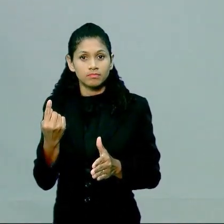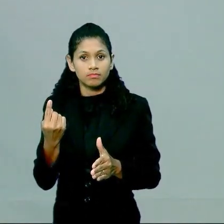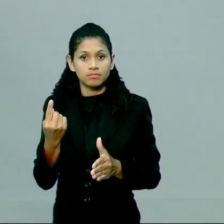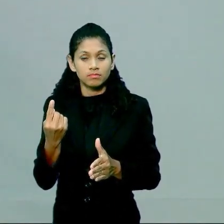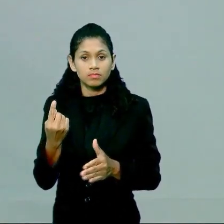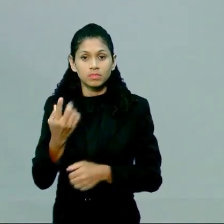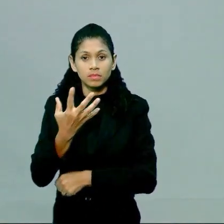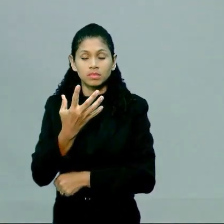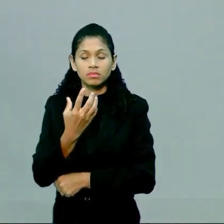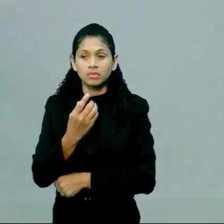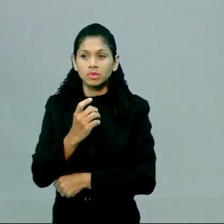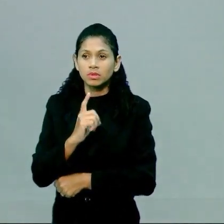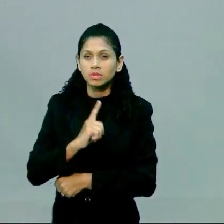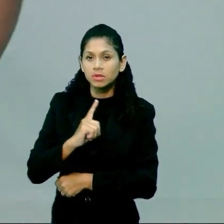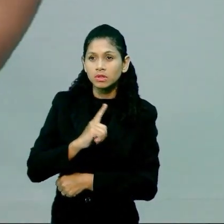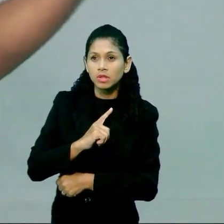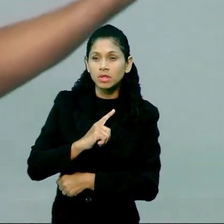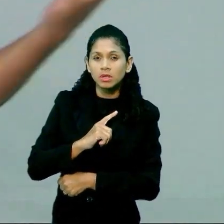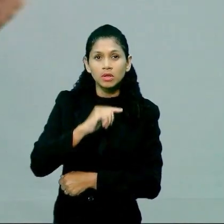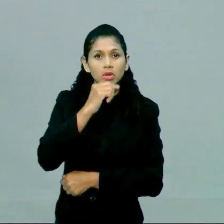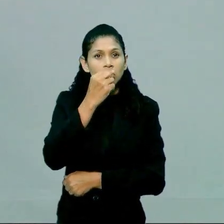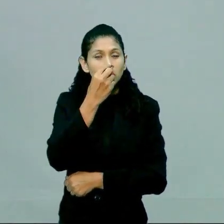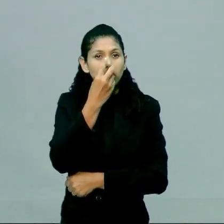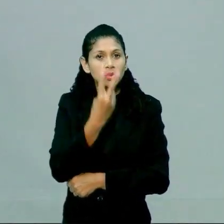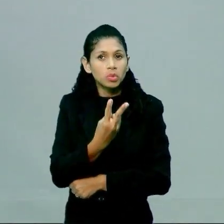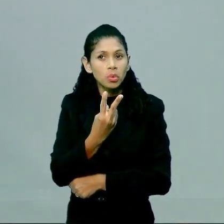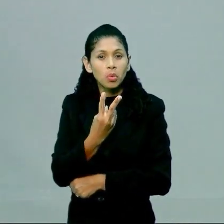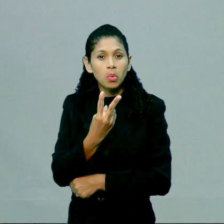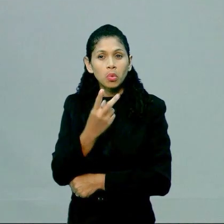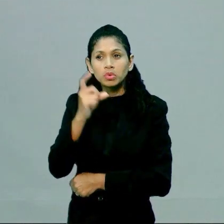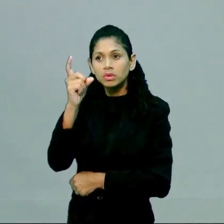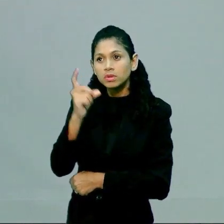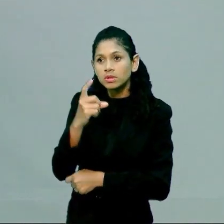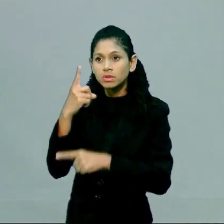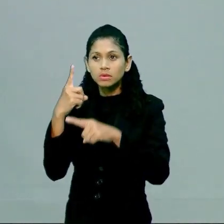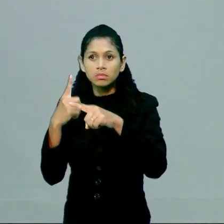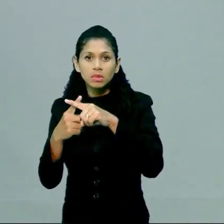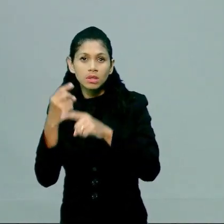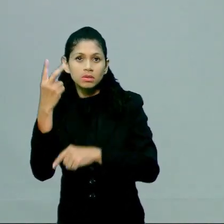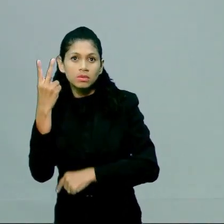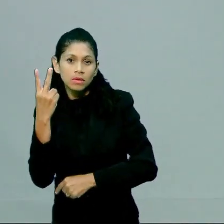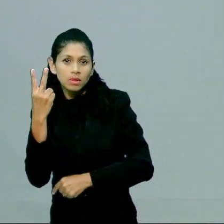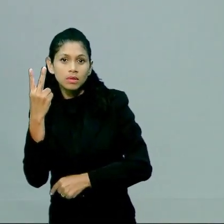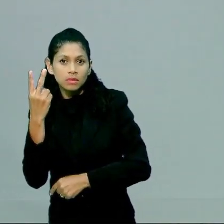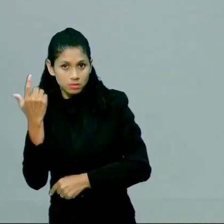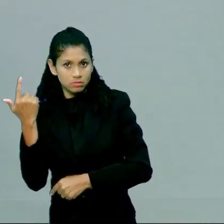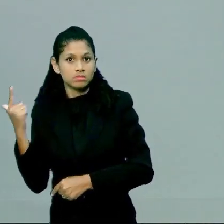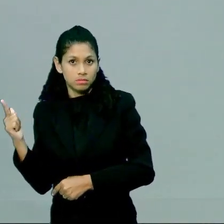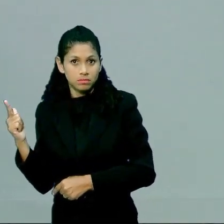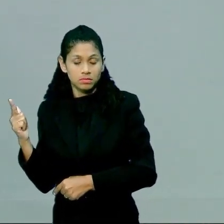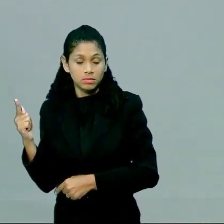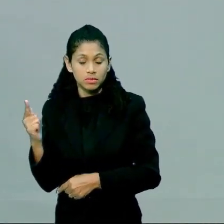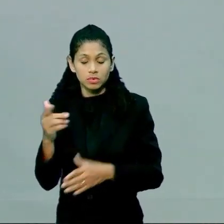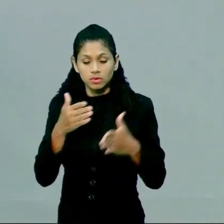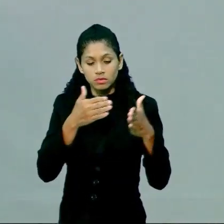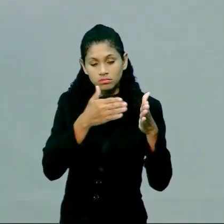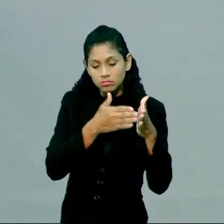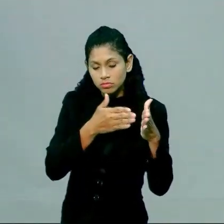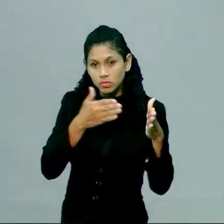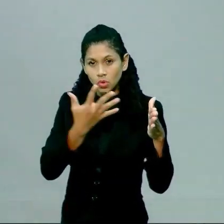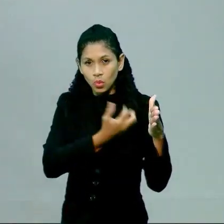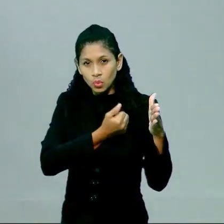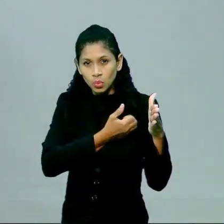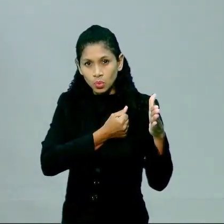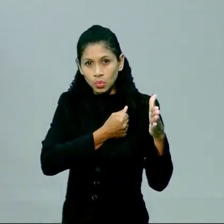ali 2x mais 2 e na outra. Então, sempre vai colocando a numeração em ordem. É como se